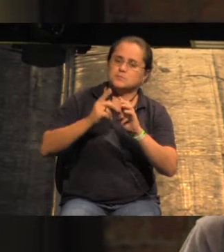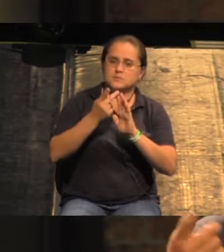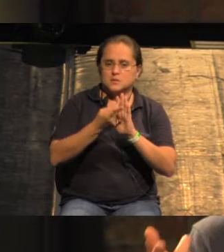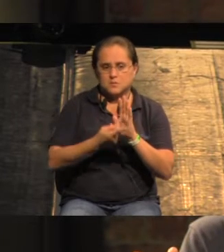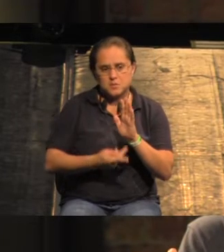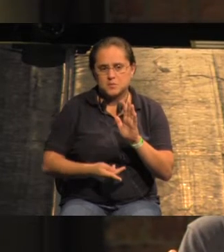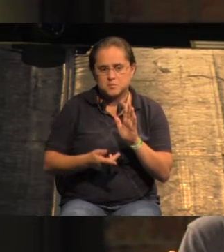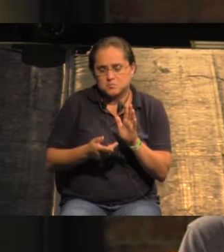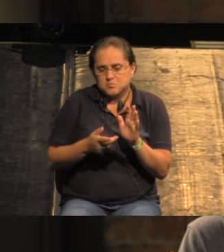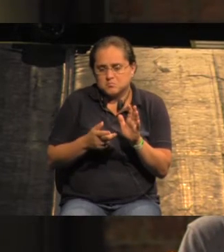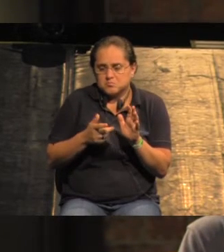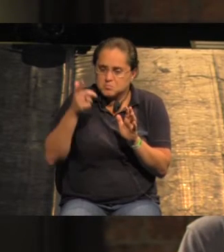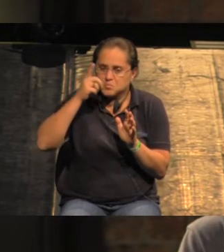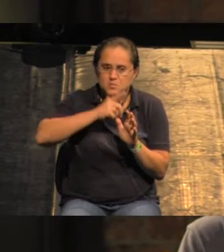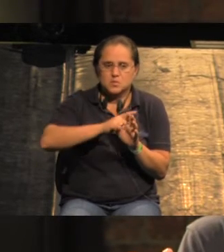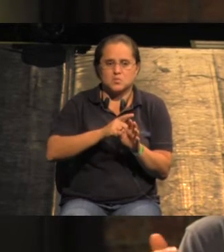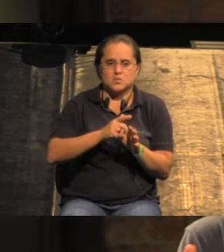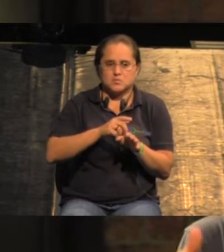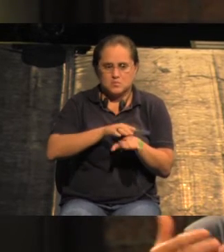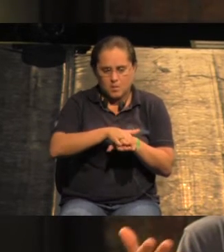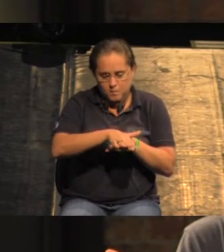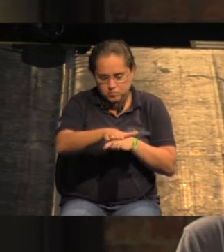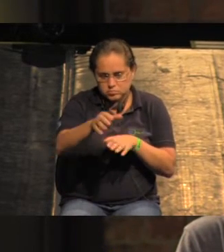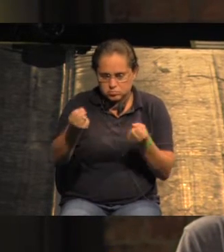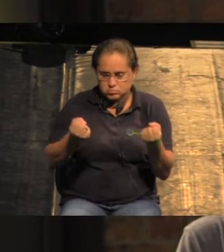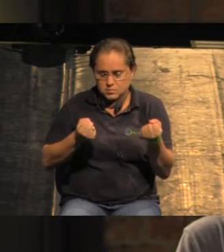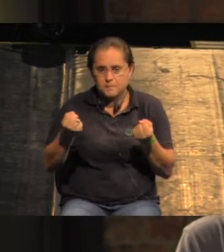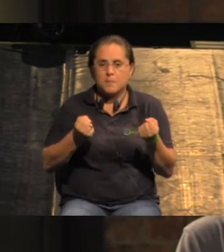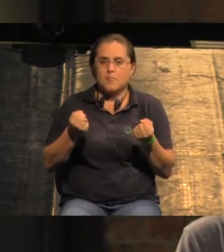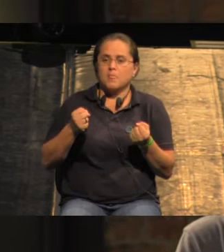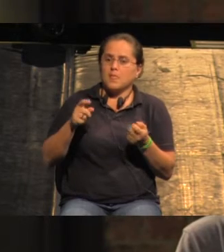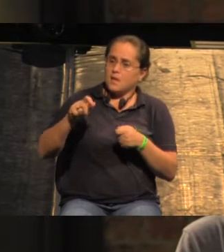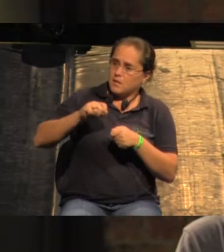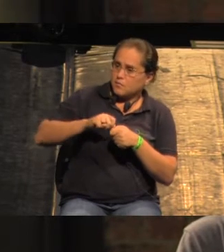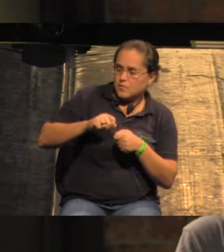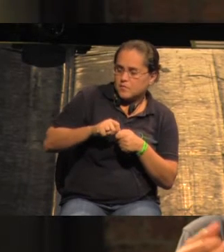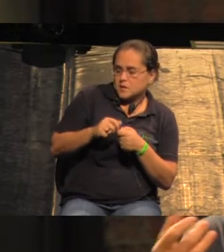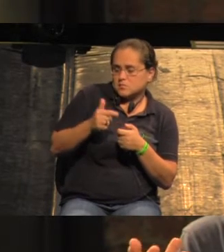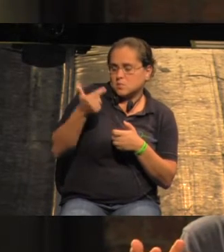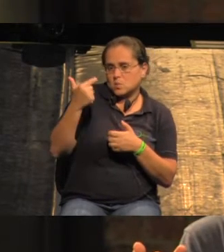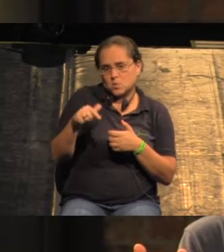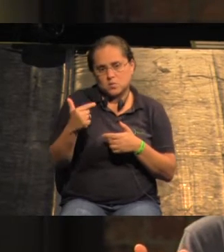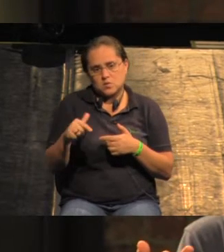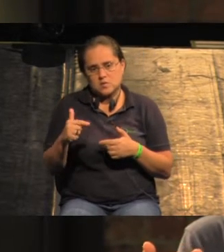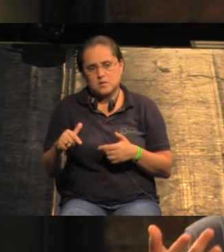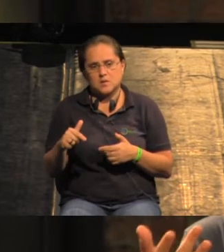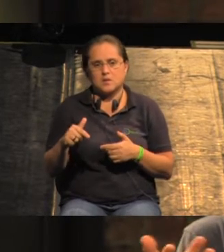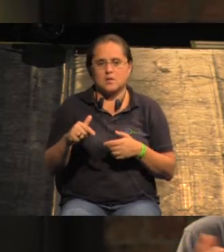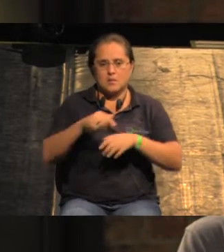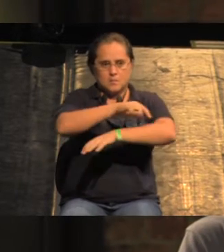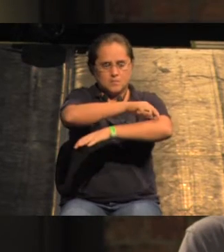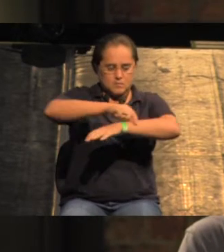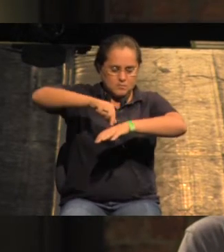aí passou o projeto, sem nenhuma adaptação, virou uma pista de automóvel. E ela foi feita de tal sorte que